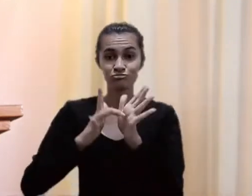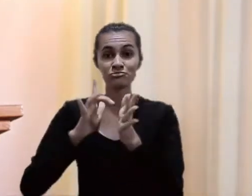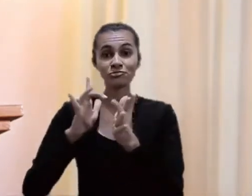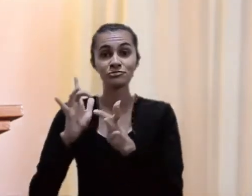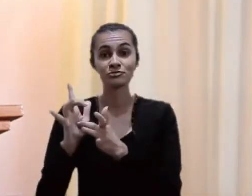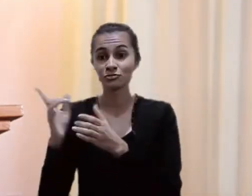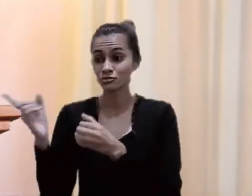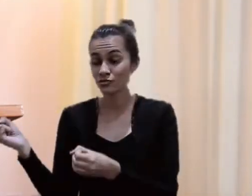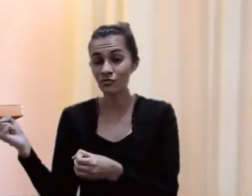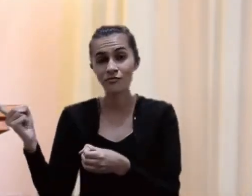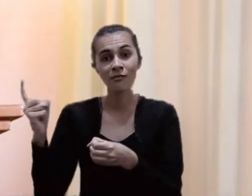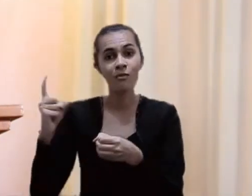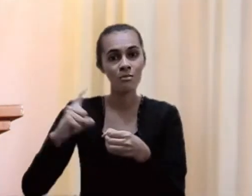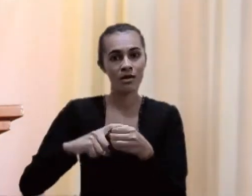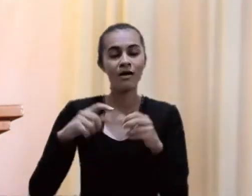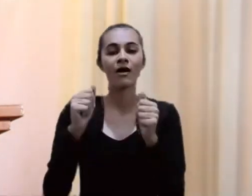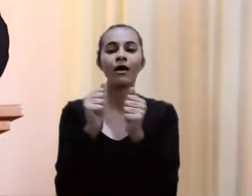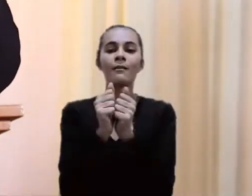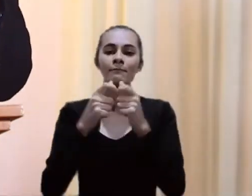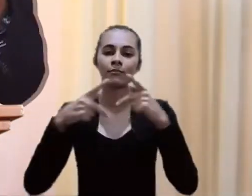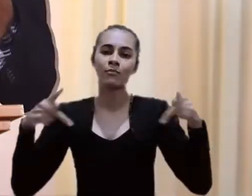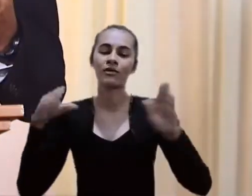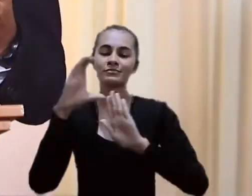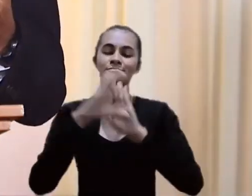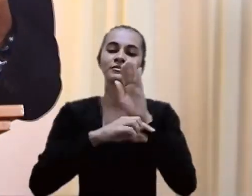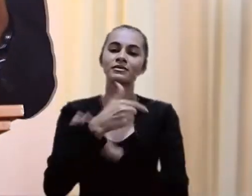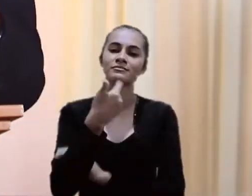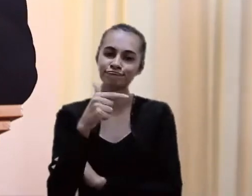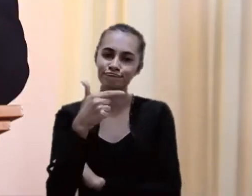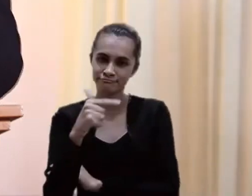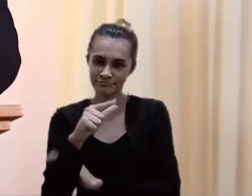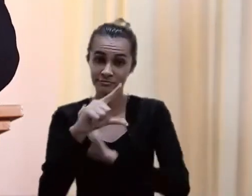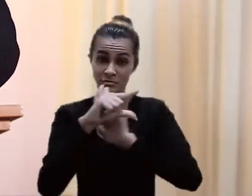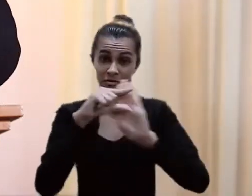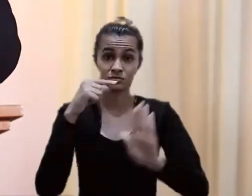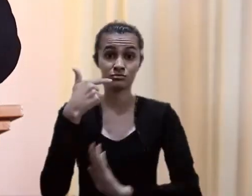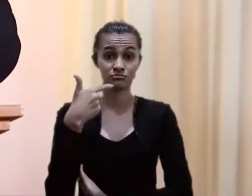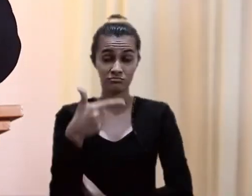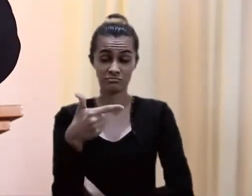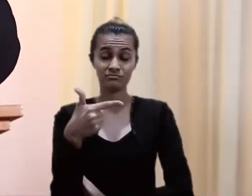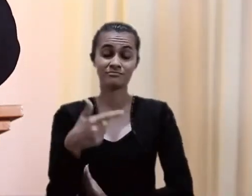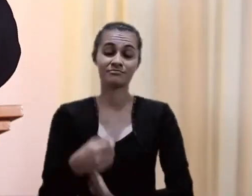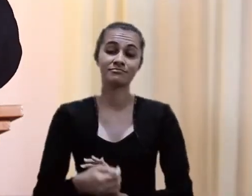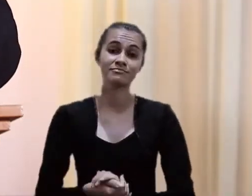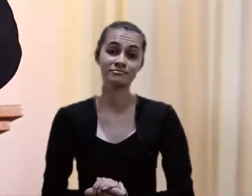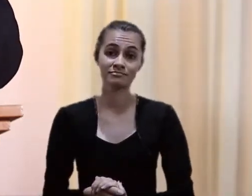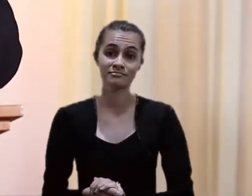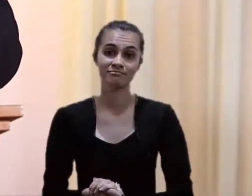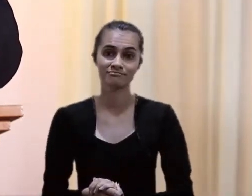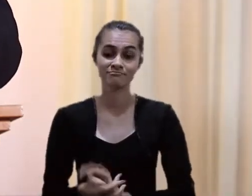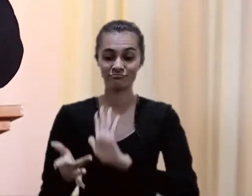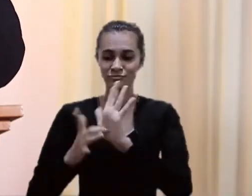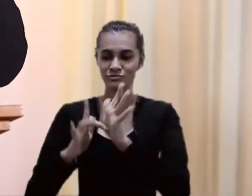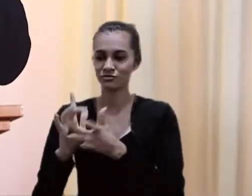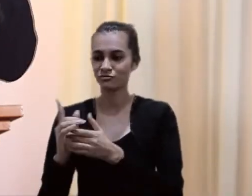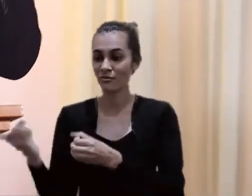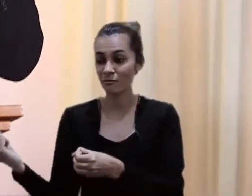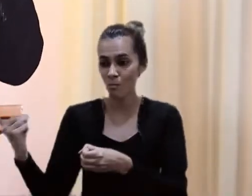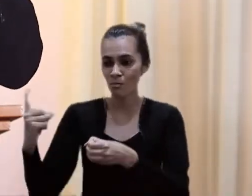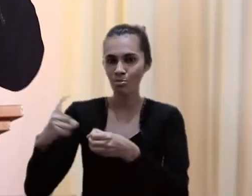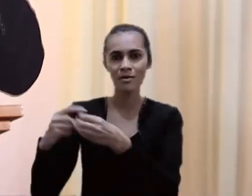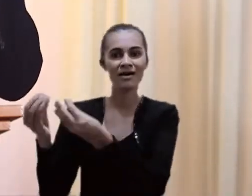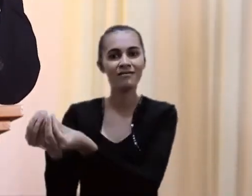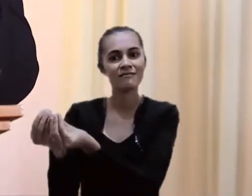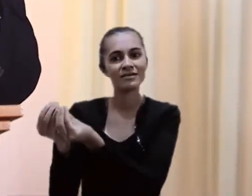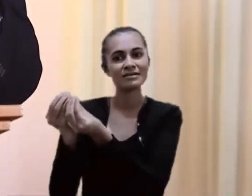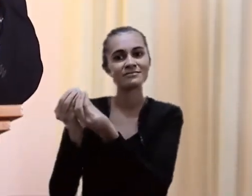concluir com Apocalipse capítulo 22, versículo 2. Ele trará o galardão. E